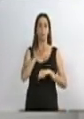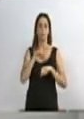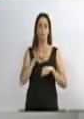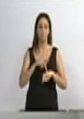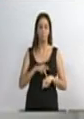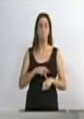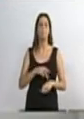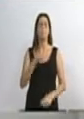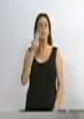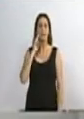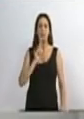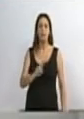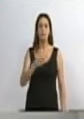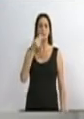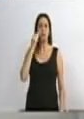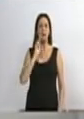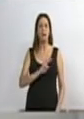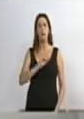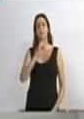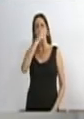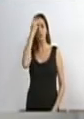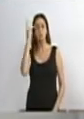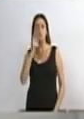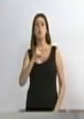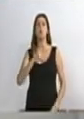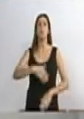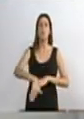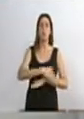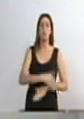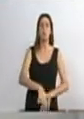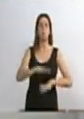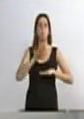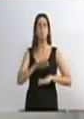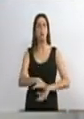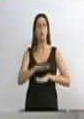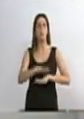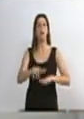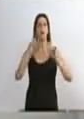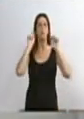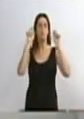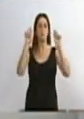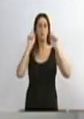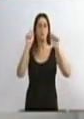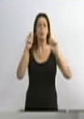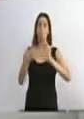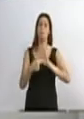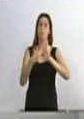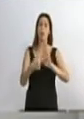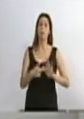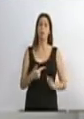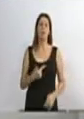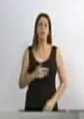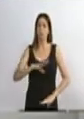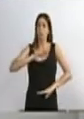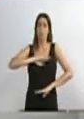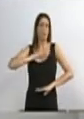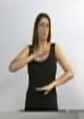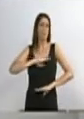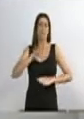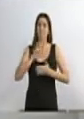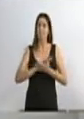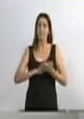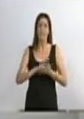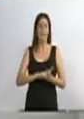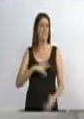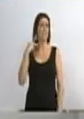Milhares e milhares de pessoas vão para as ruas protestar. Sua insatisfação contra a política,